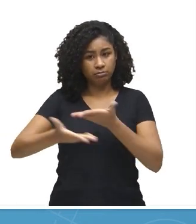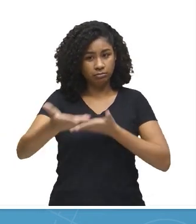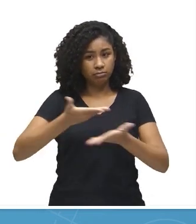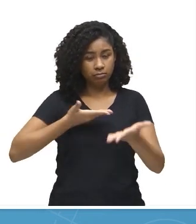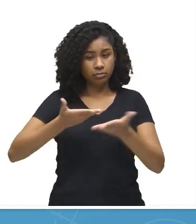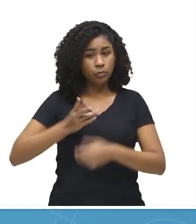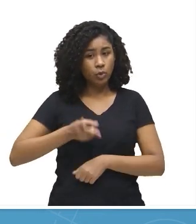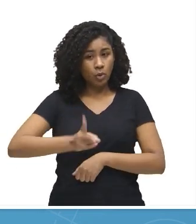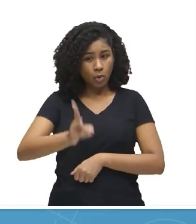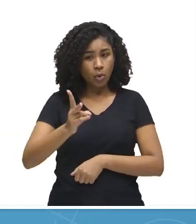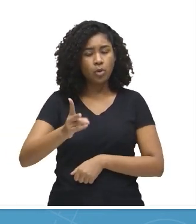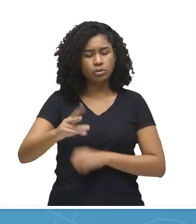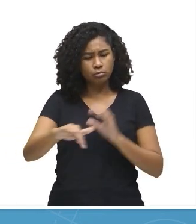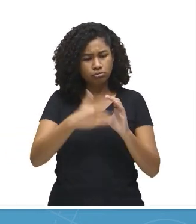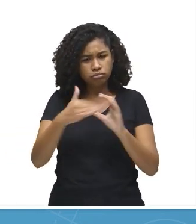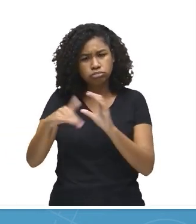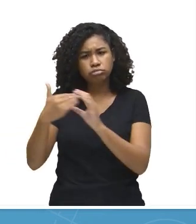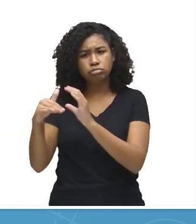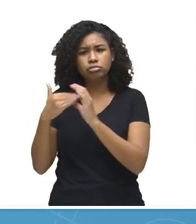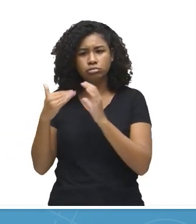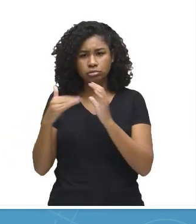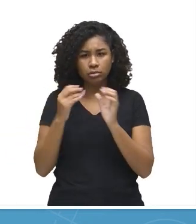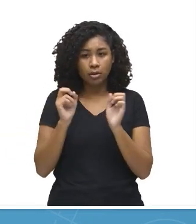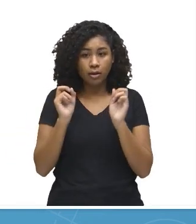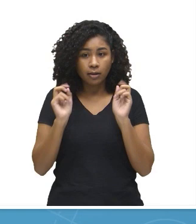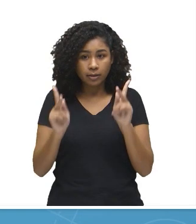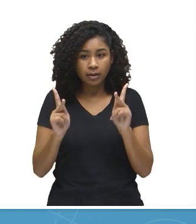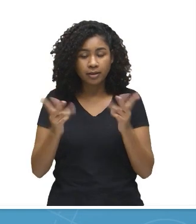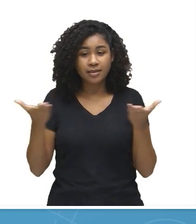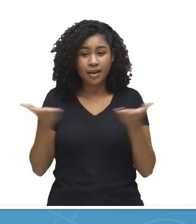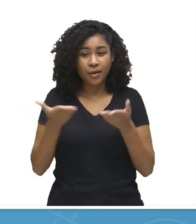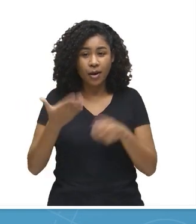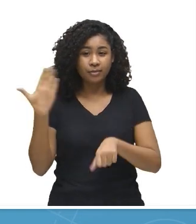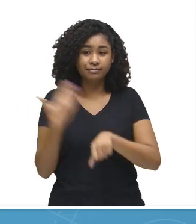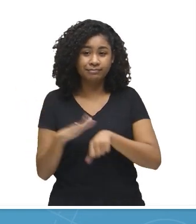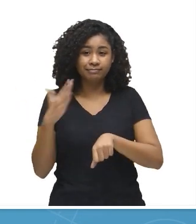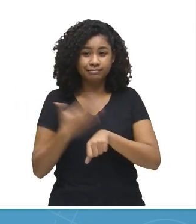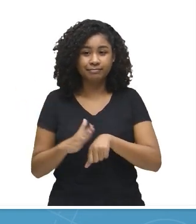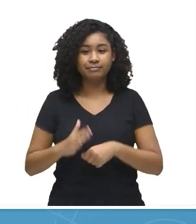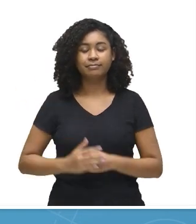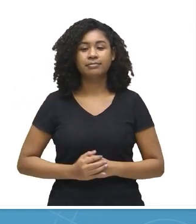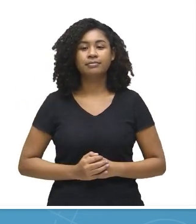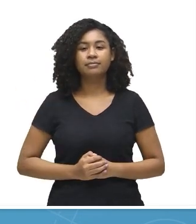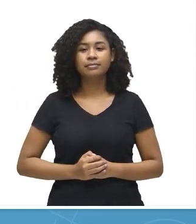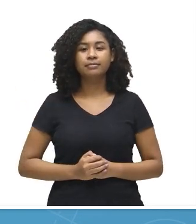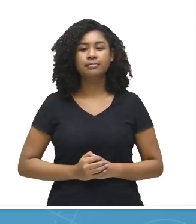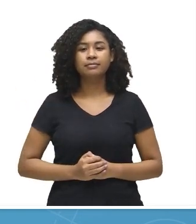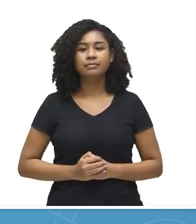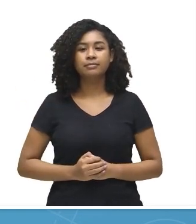Continue participando no chat e agora é hora de praticar.